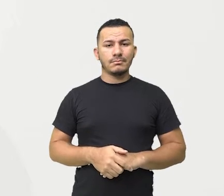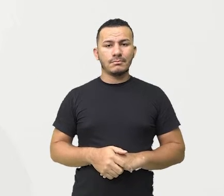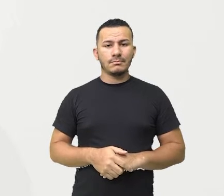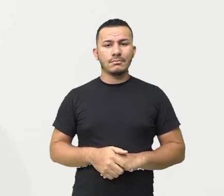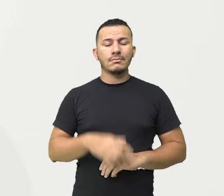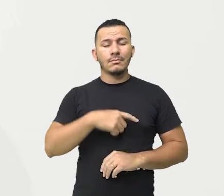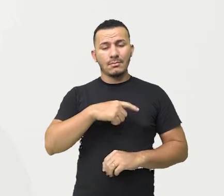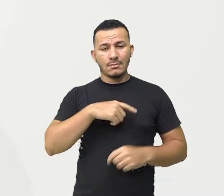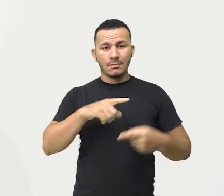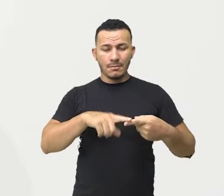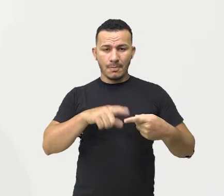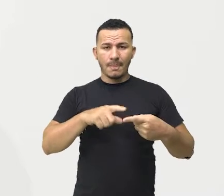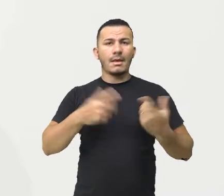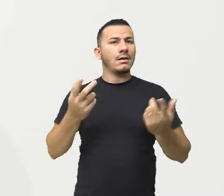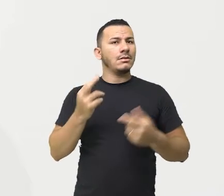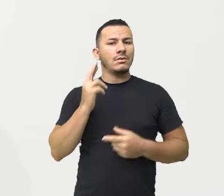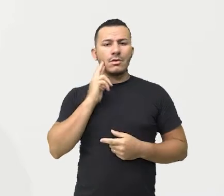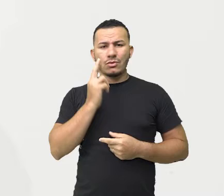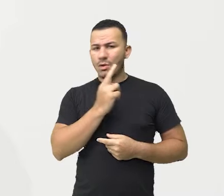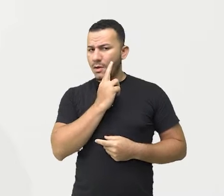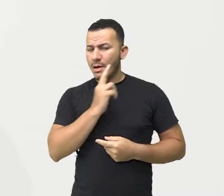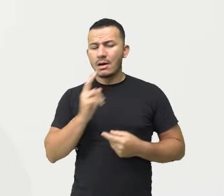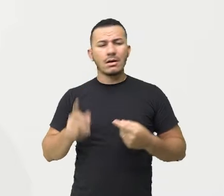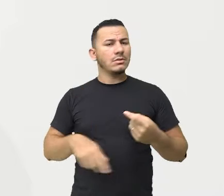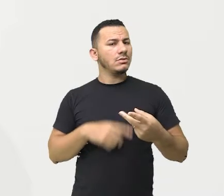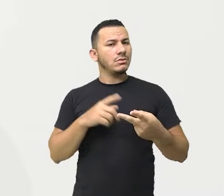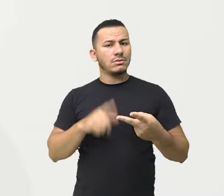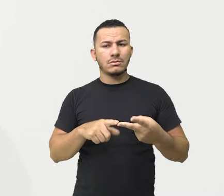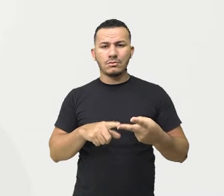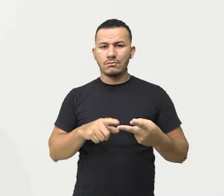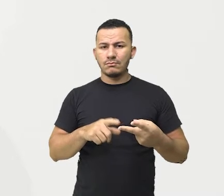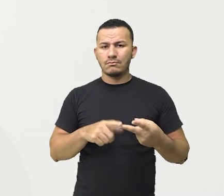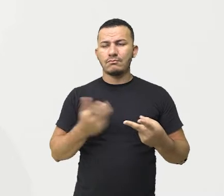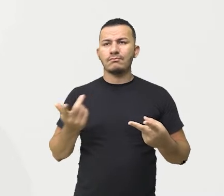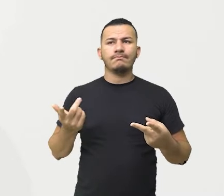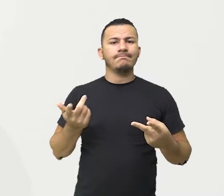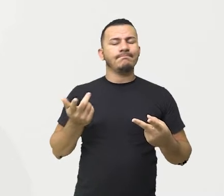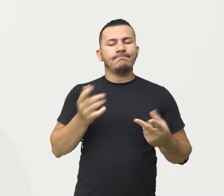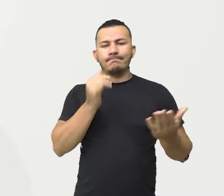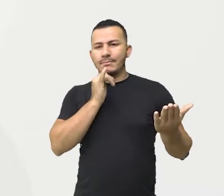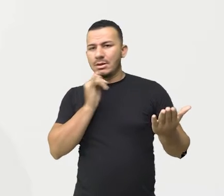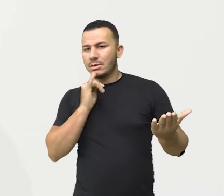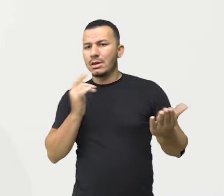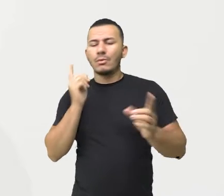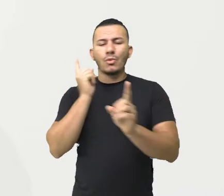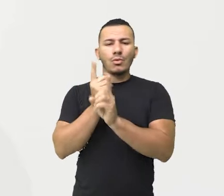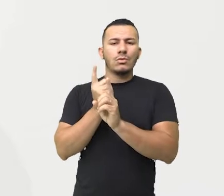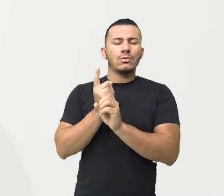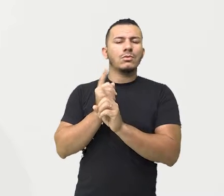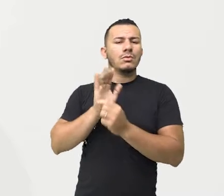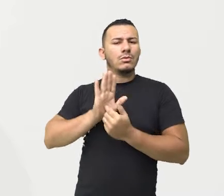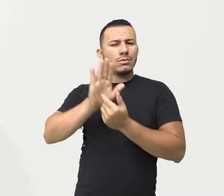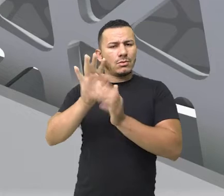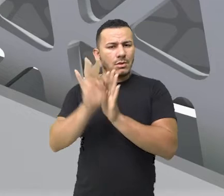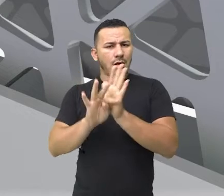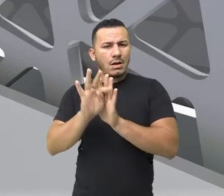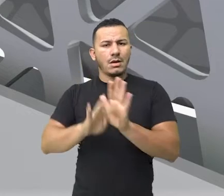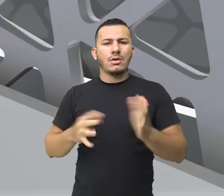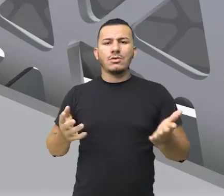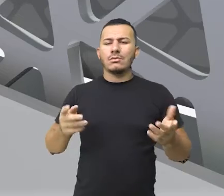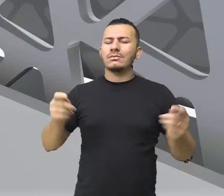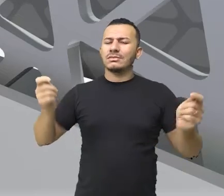no menu, num restaurante. Nós encontramos esse texto expositivo, nós podemos encontrar